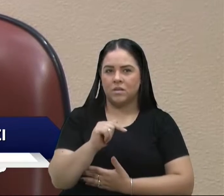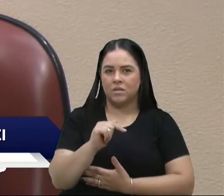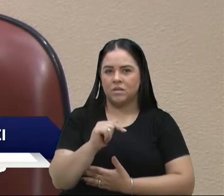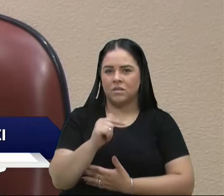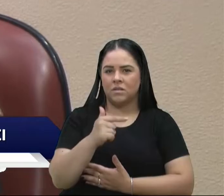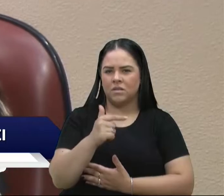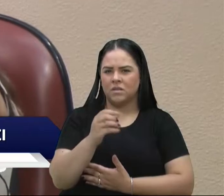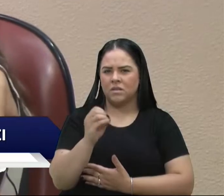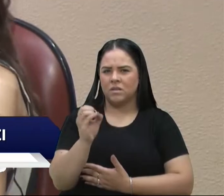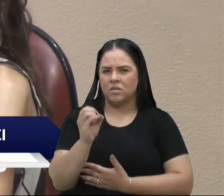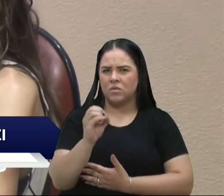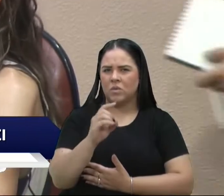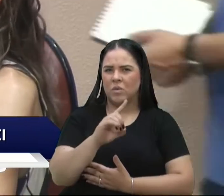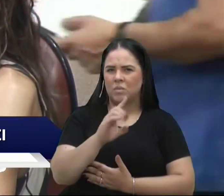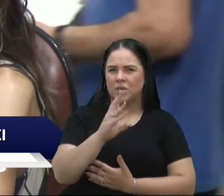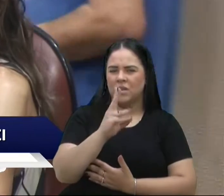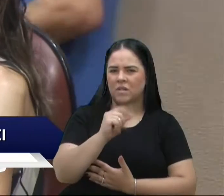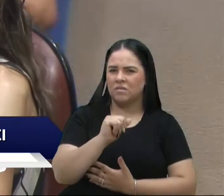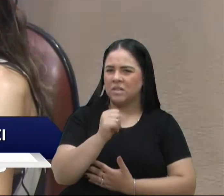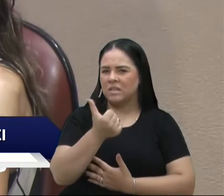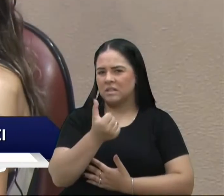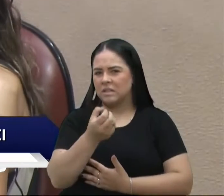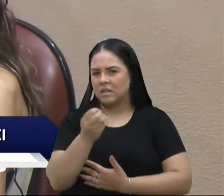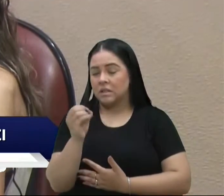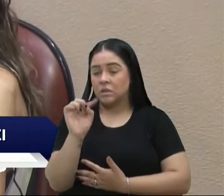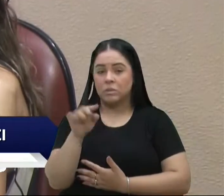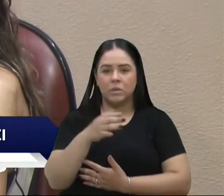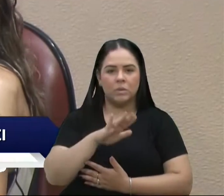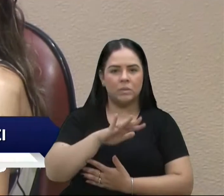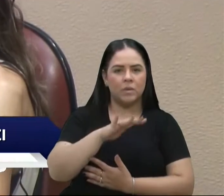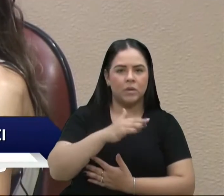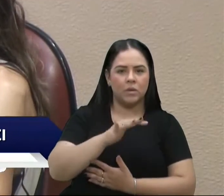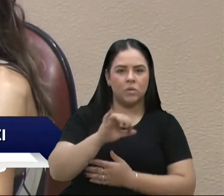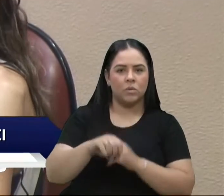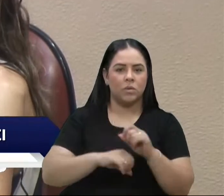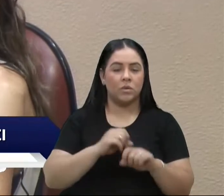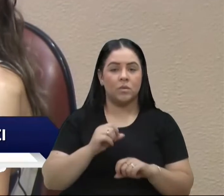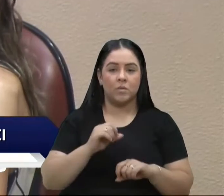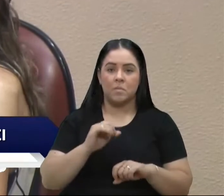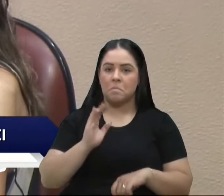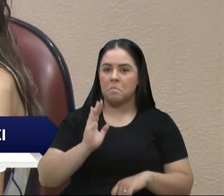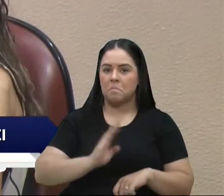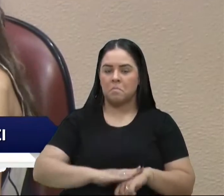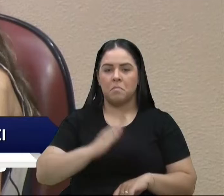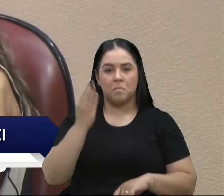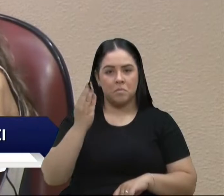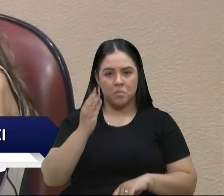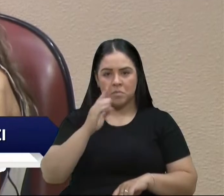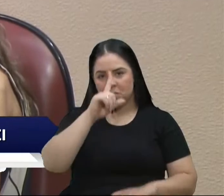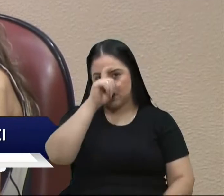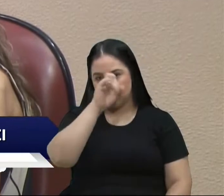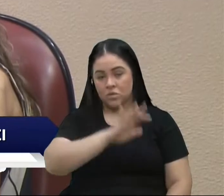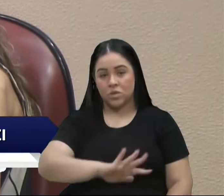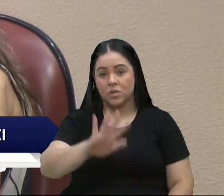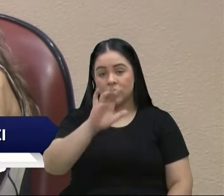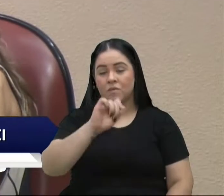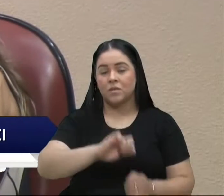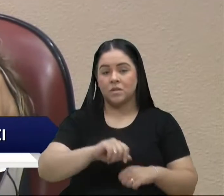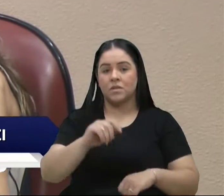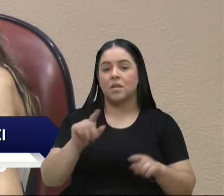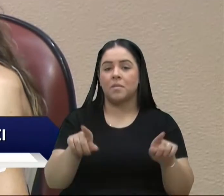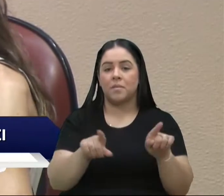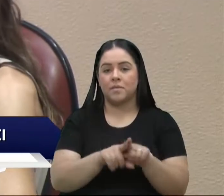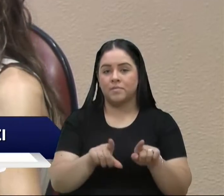1.700.000, né, Sandro? 1.600.000, 1.700.000, que foi a produção a maior que o Hospital Geral fez também. Então,